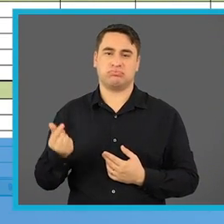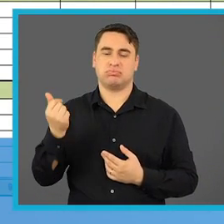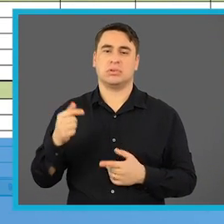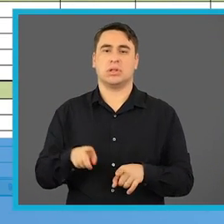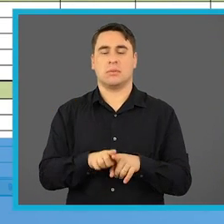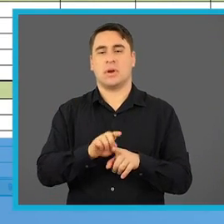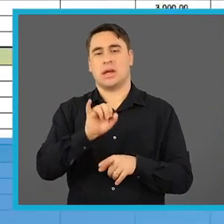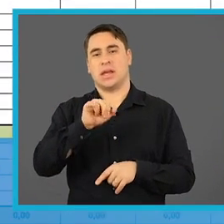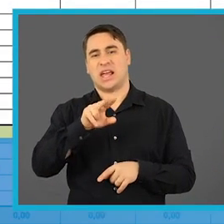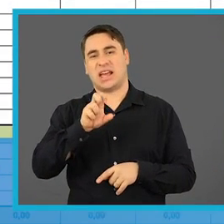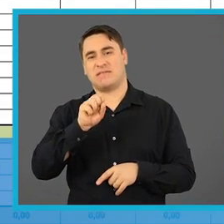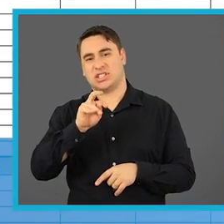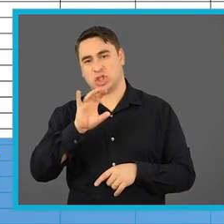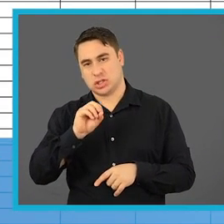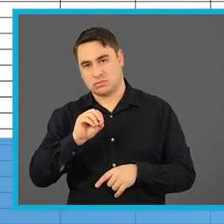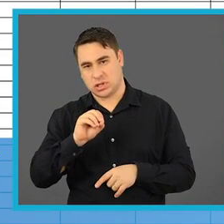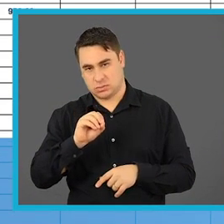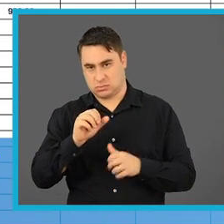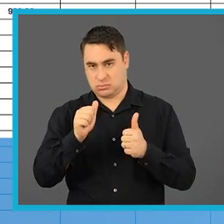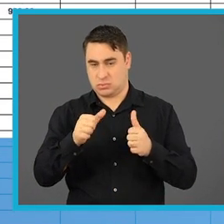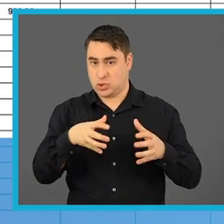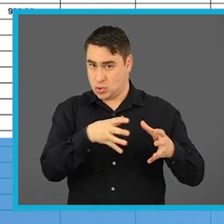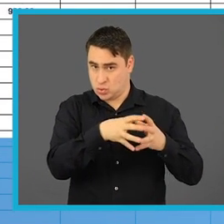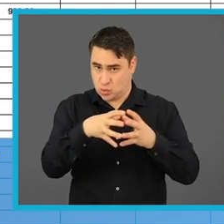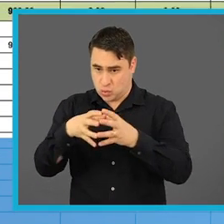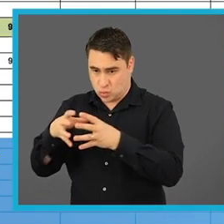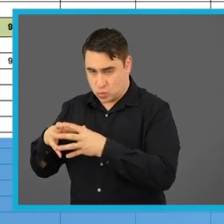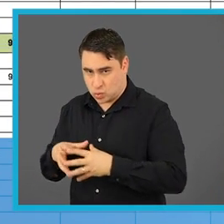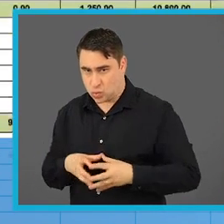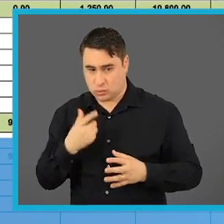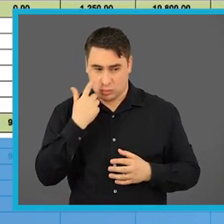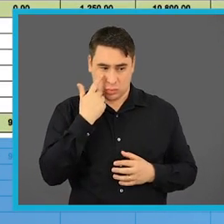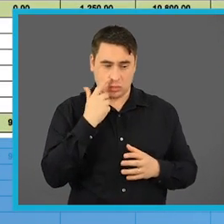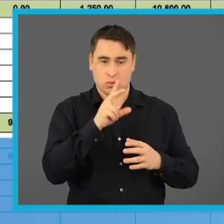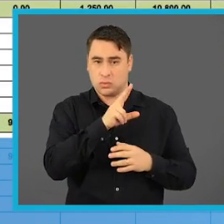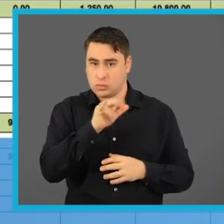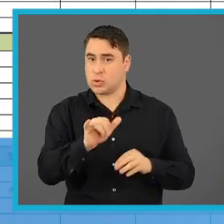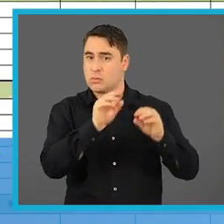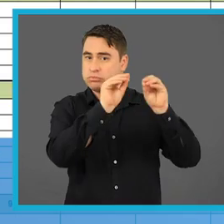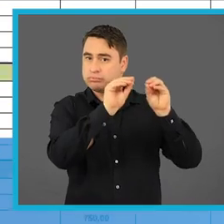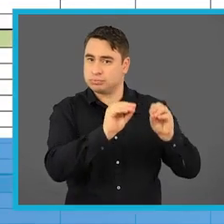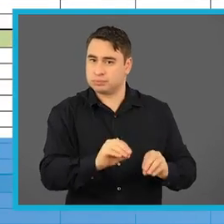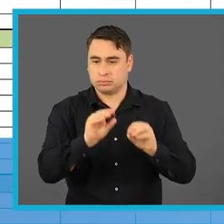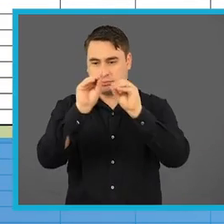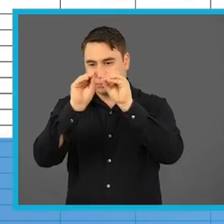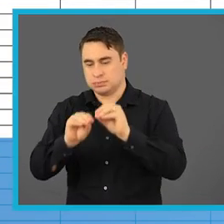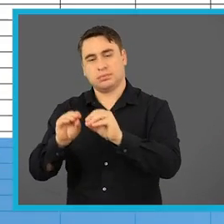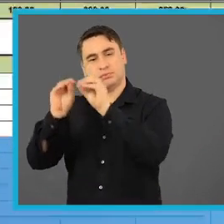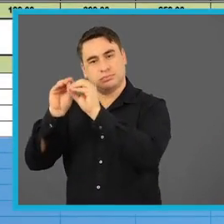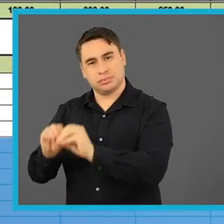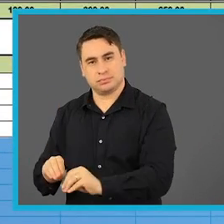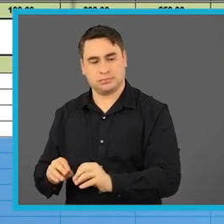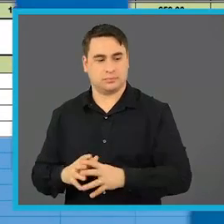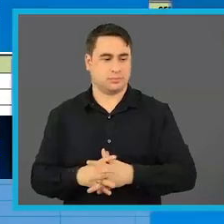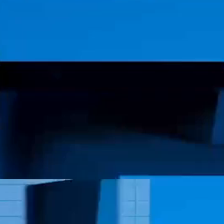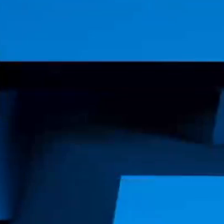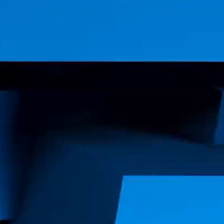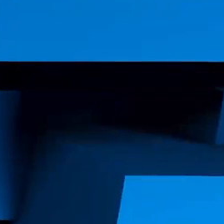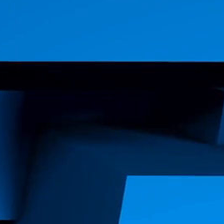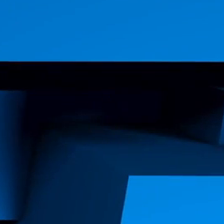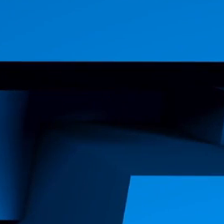bancárias e investimentos. Esses são os grupos no qual você irá alimentar com as informações da sua